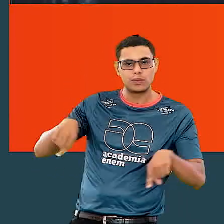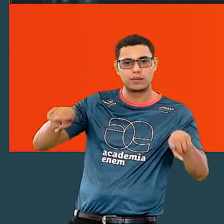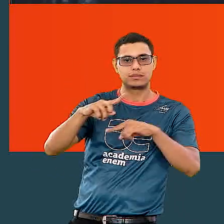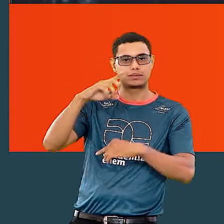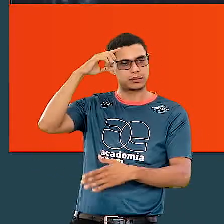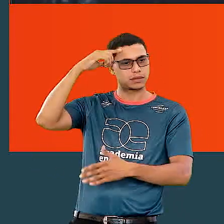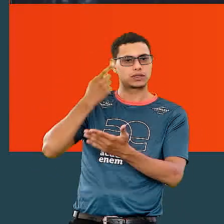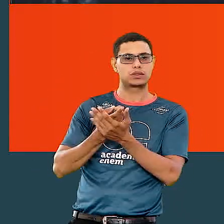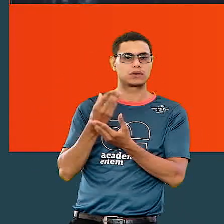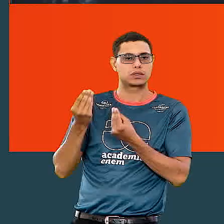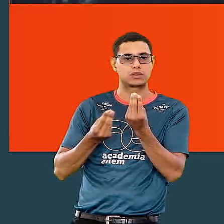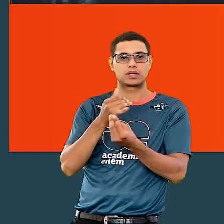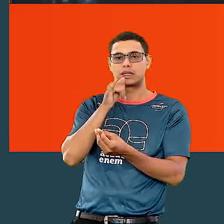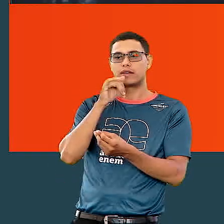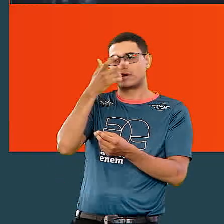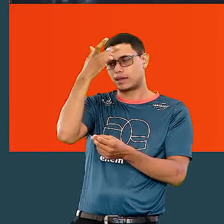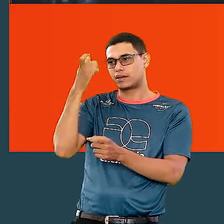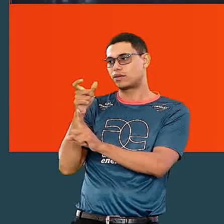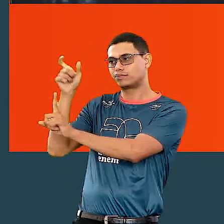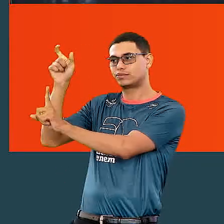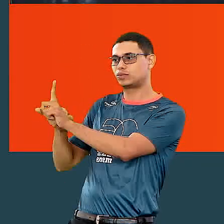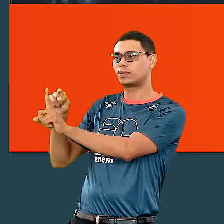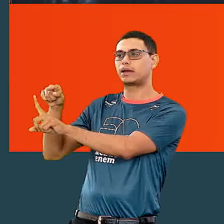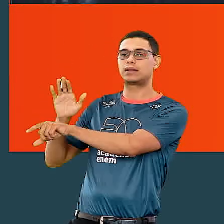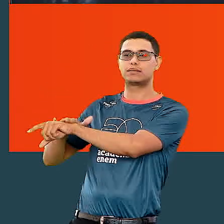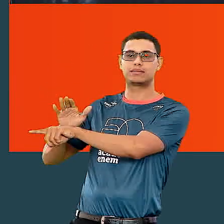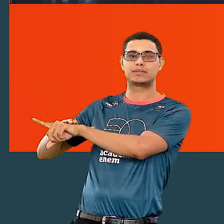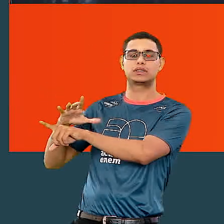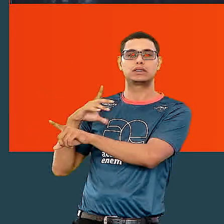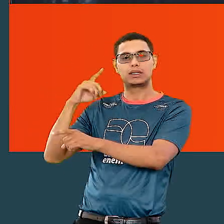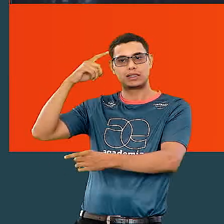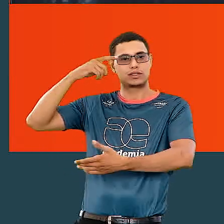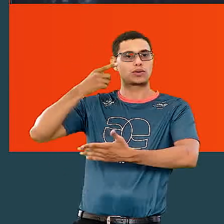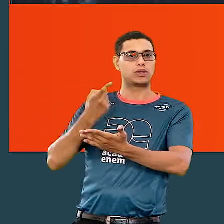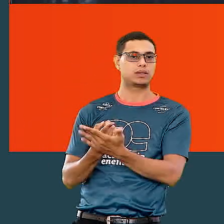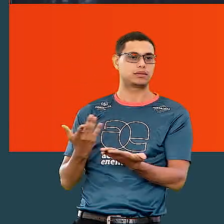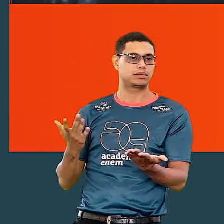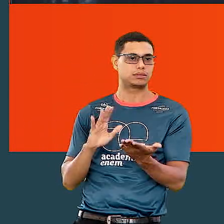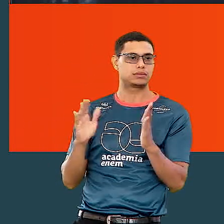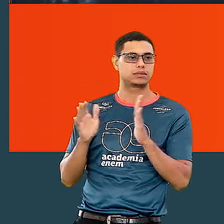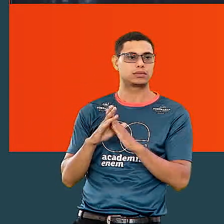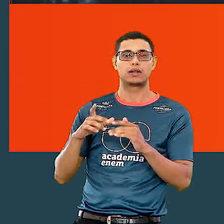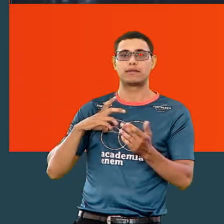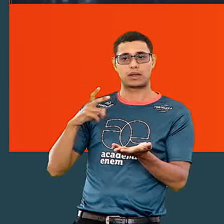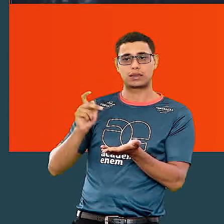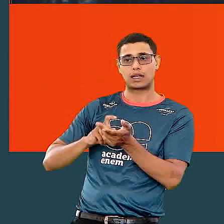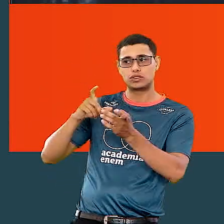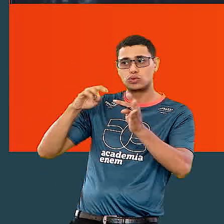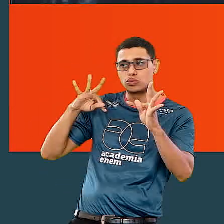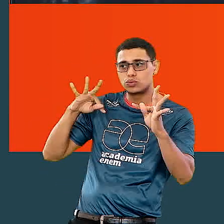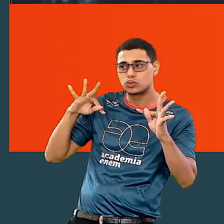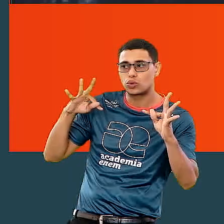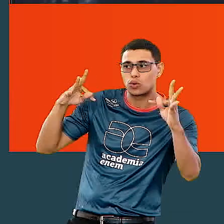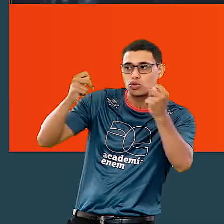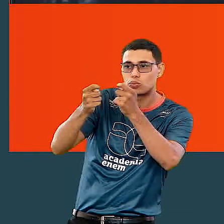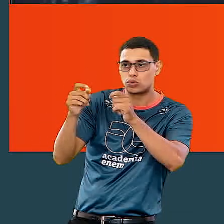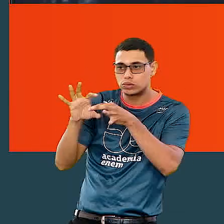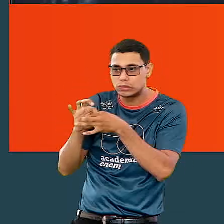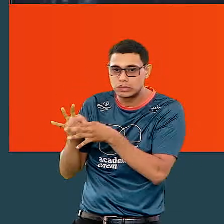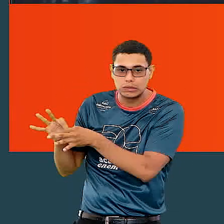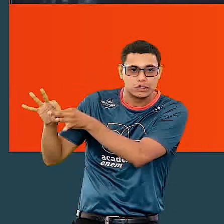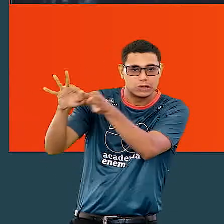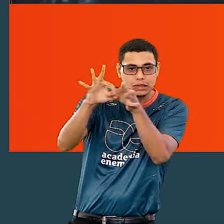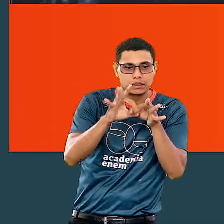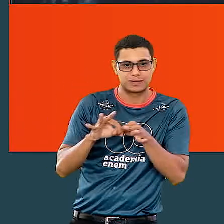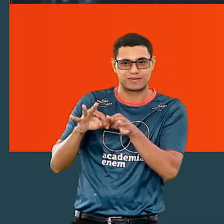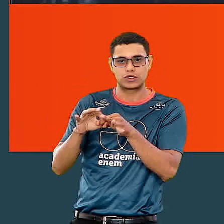não vou escolher uma pessoa para poder dizer qual vai ser a cor. Todo mundo aqui vai se juntar e